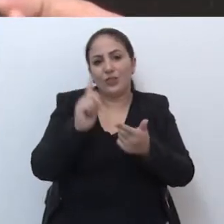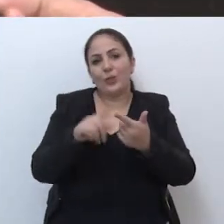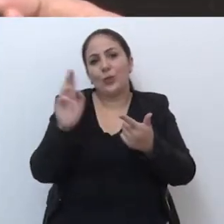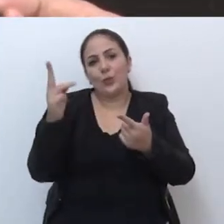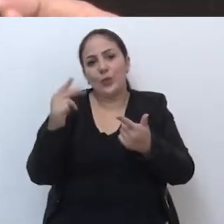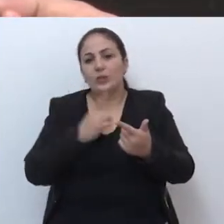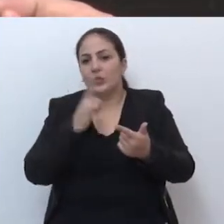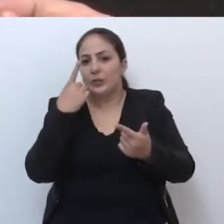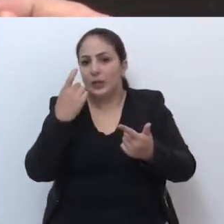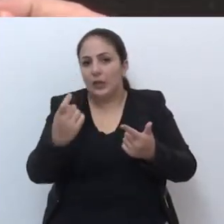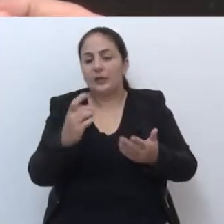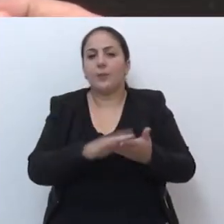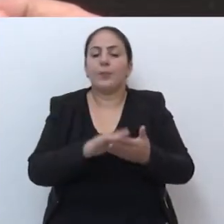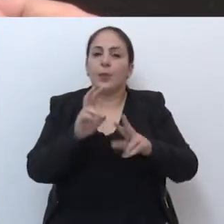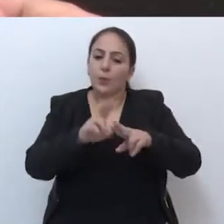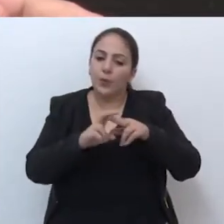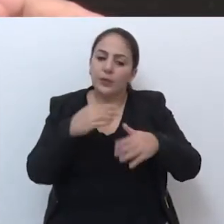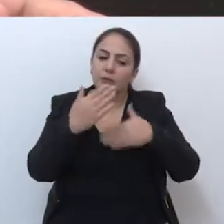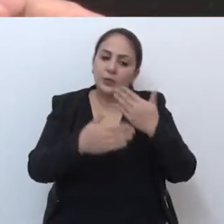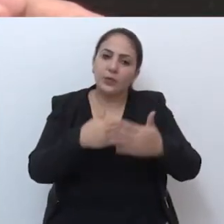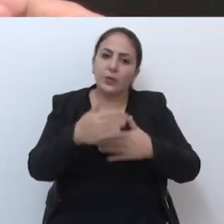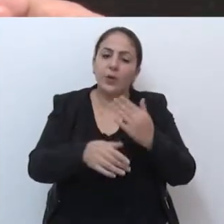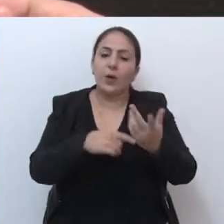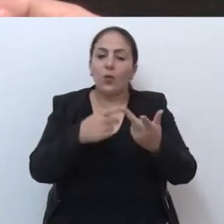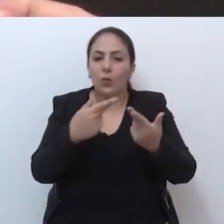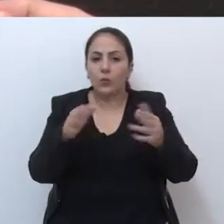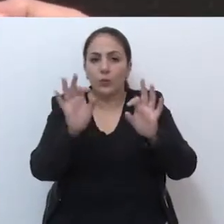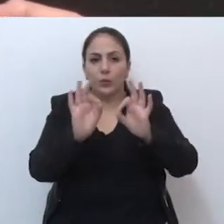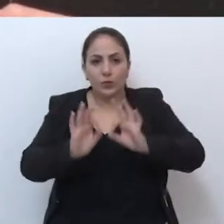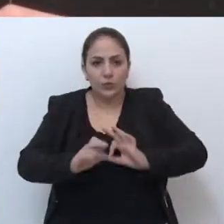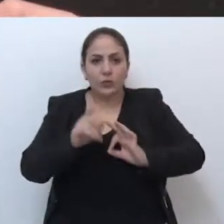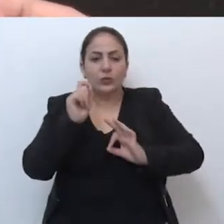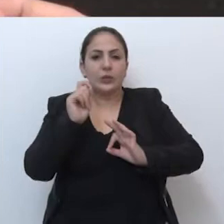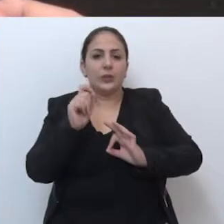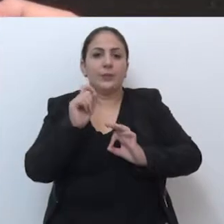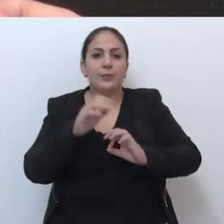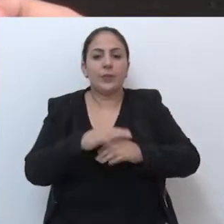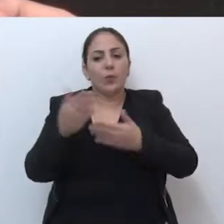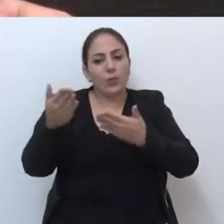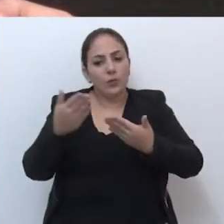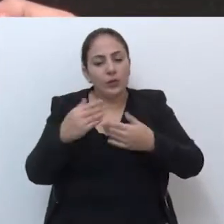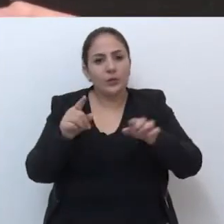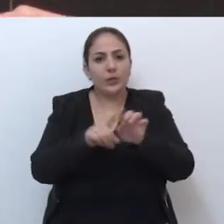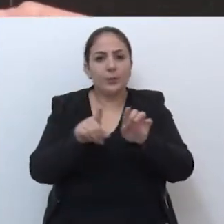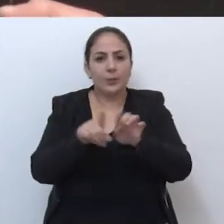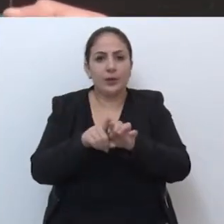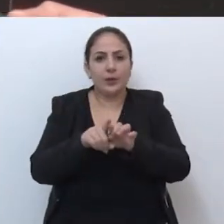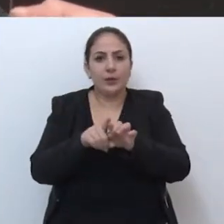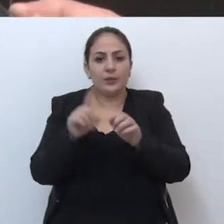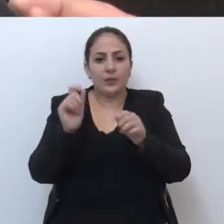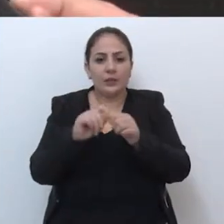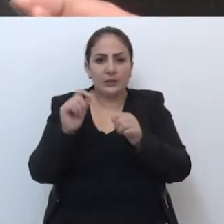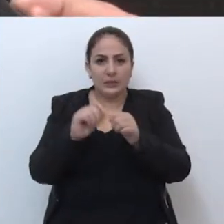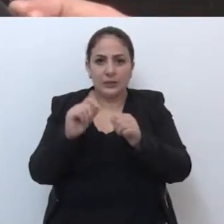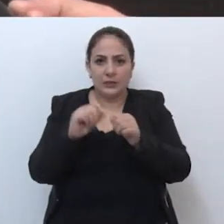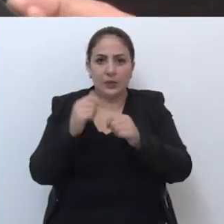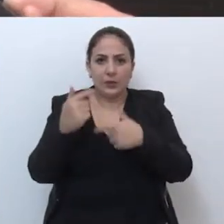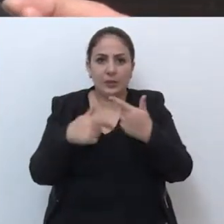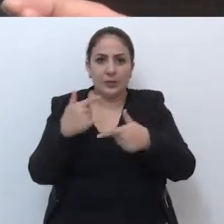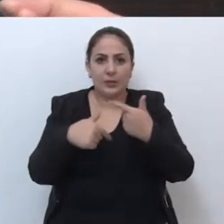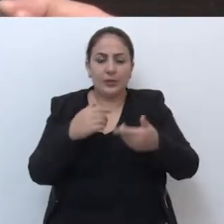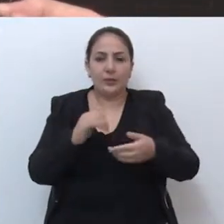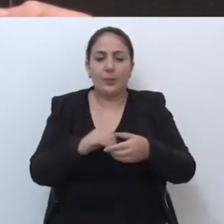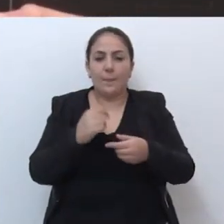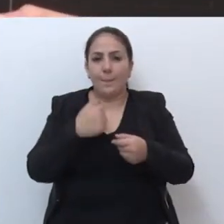então havia esse interesse. E aí desenvolveram alguns projetos e convidaram imobiliárias para fazer esse trabalho. E meu